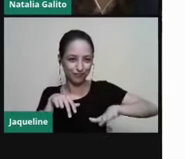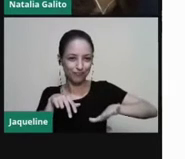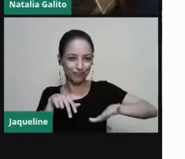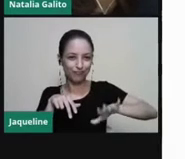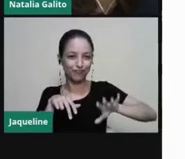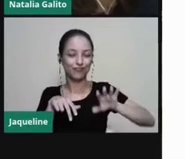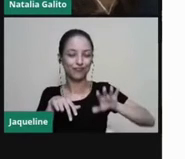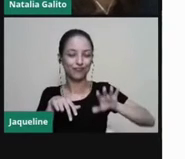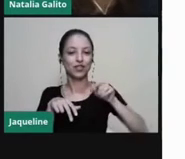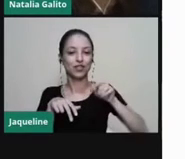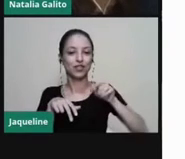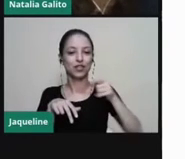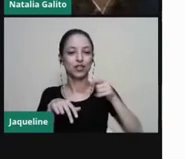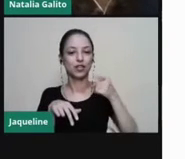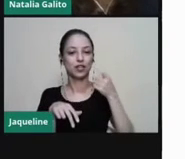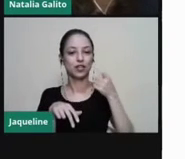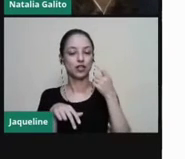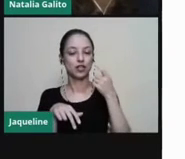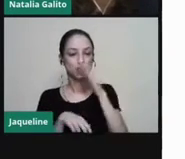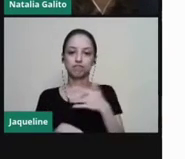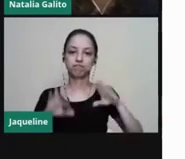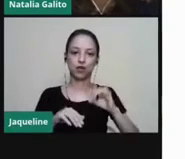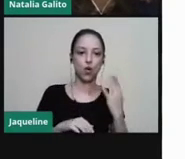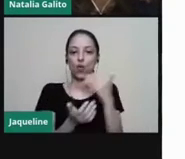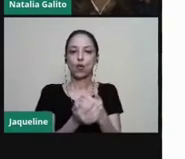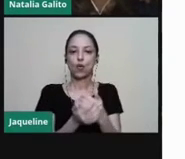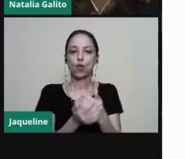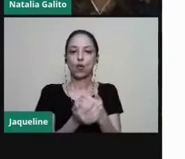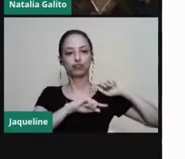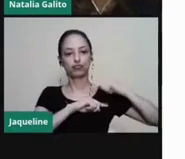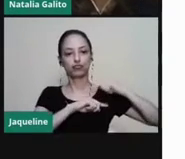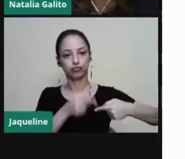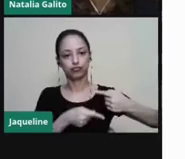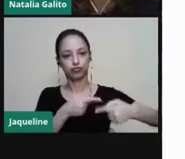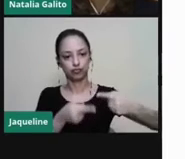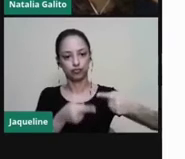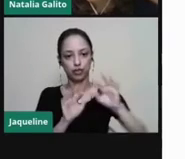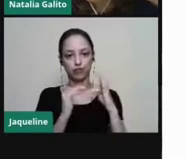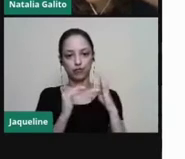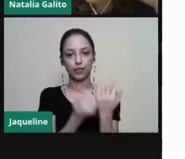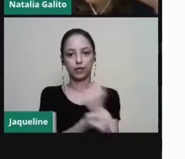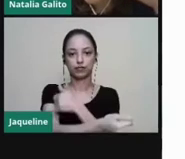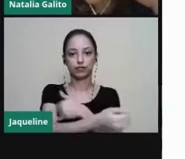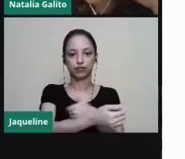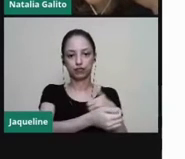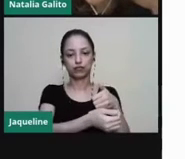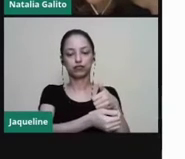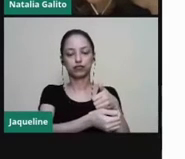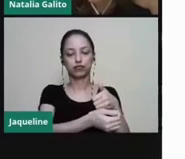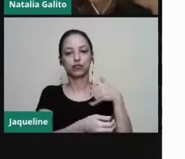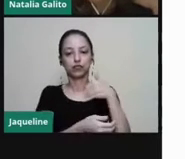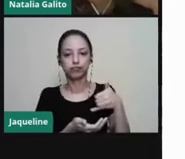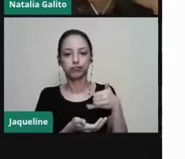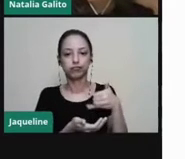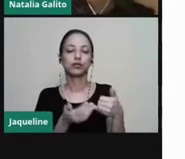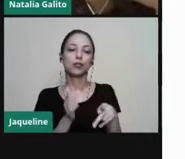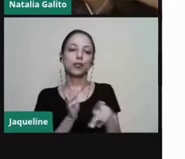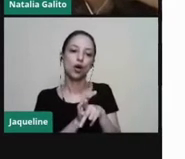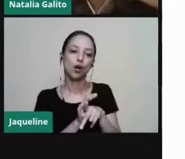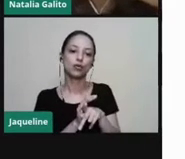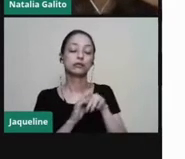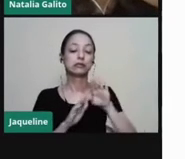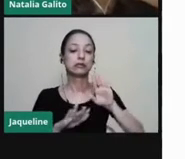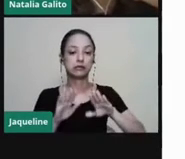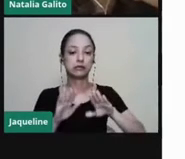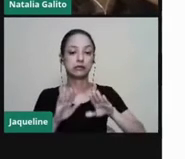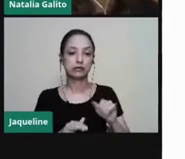com hipercolesterolemia familiar, que é um fator de risco. E eles viram que essas crianças com hipercolesterolemia familiar, elas tinham